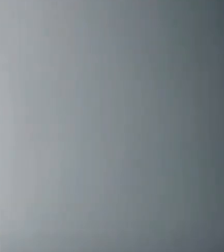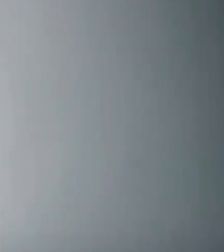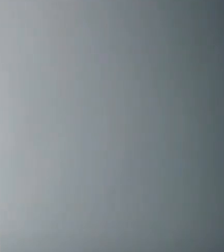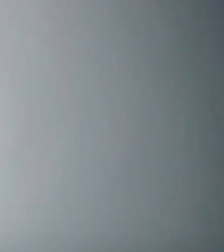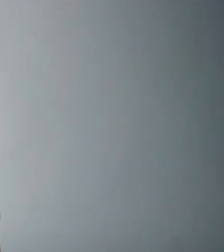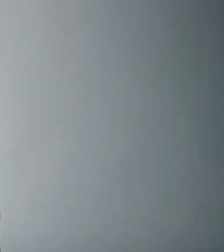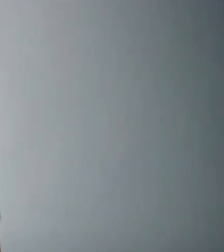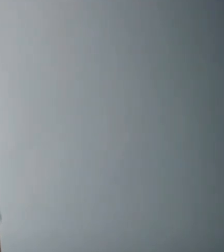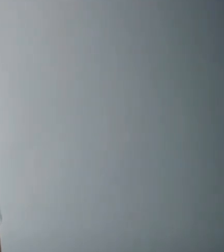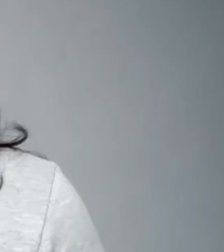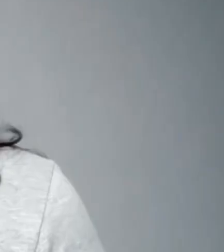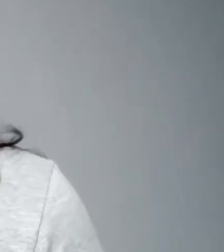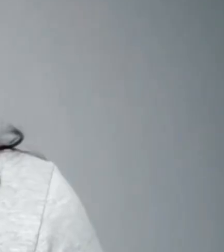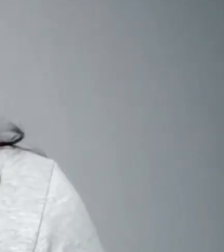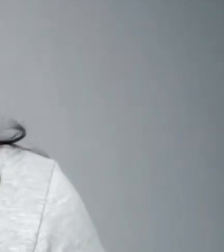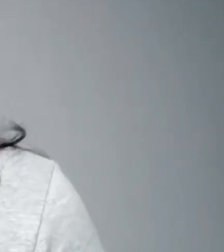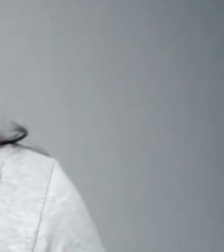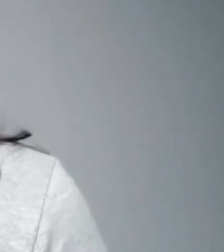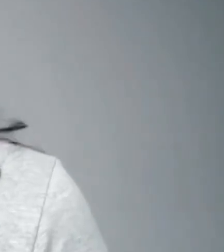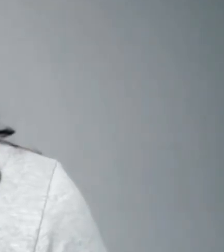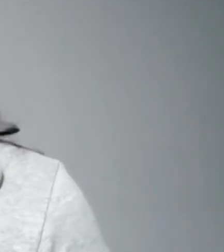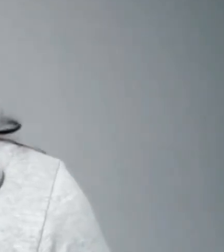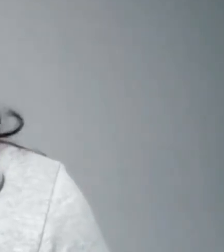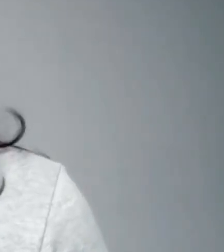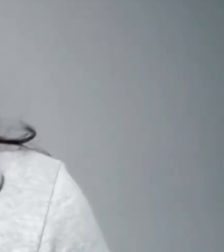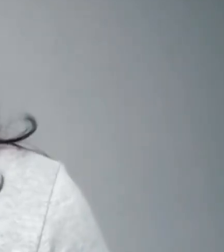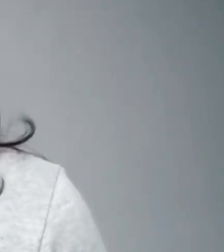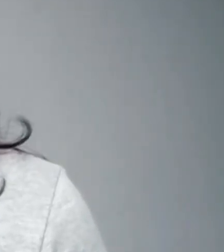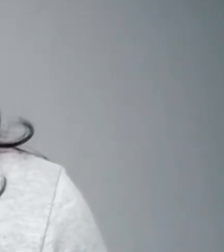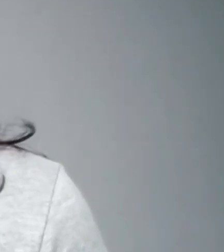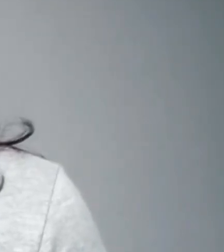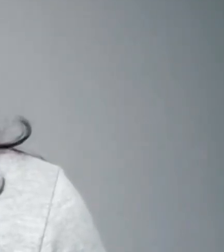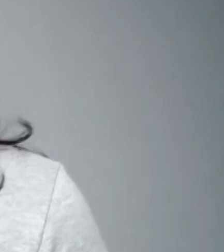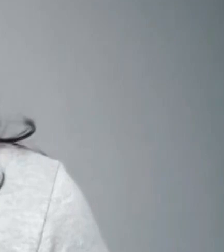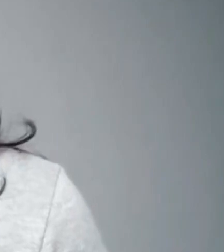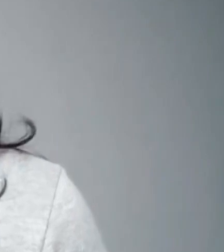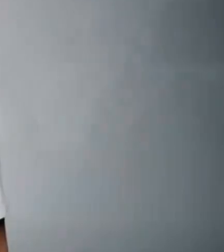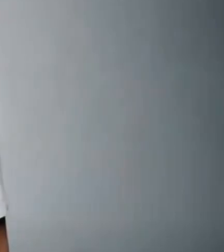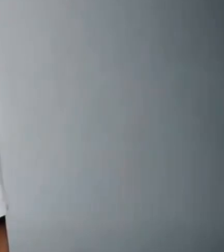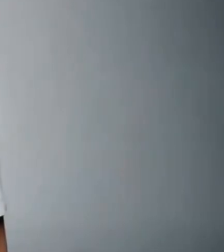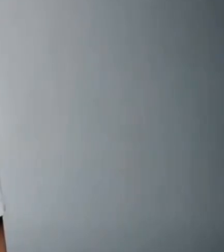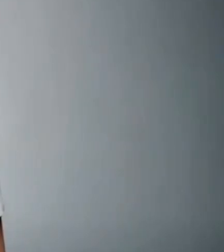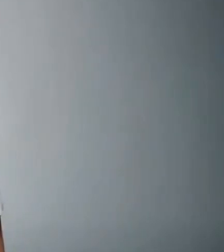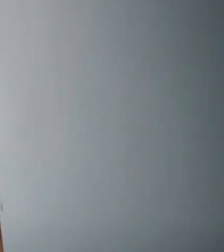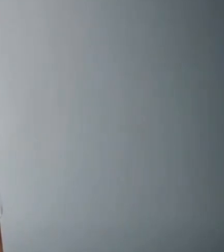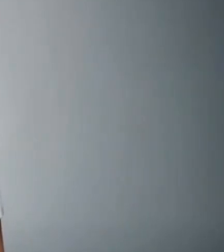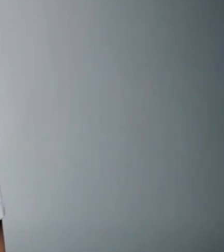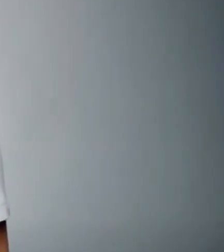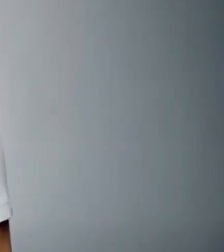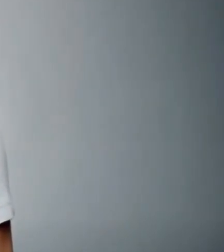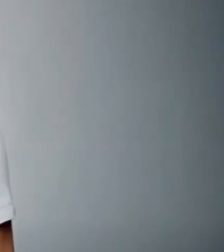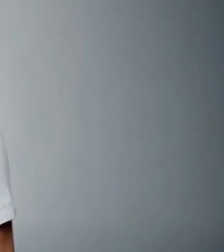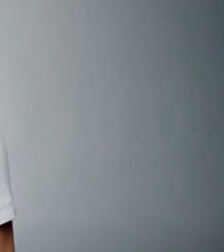marido adorava andar de moto. Naquele dia que ele deixou a gente no Guarujá e subiu para trabalhar, foi a última vez que a gente se viu.